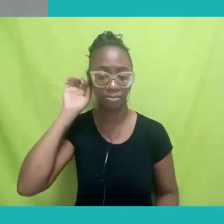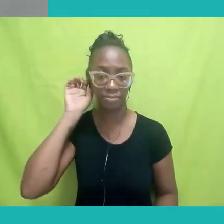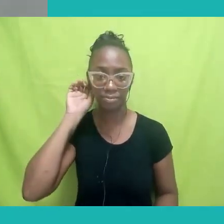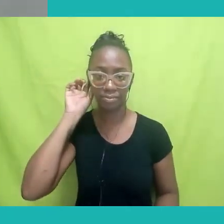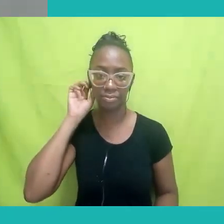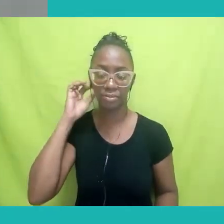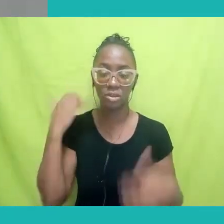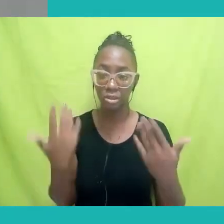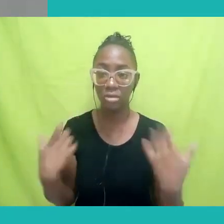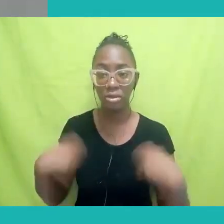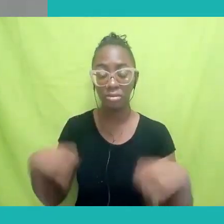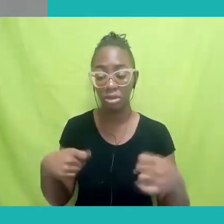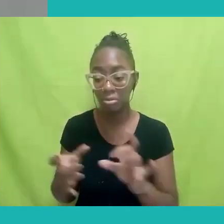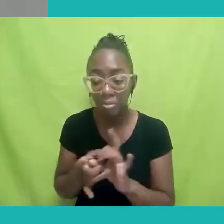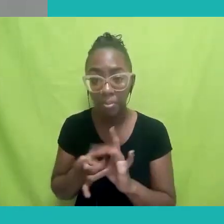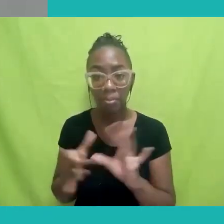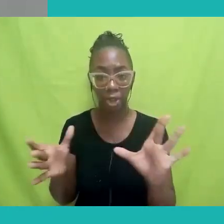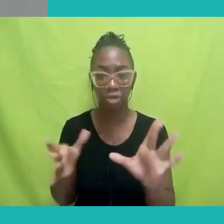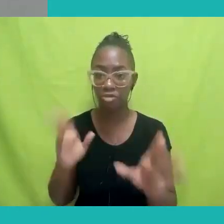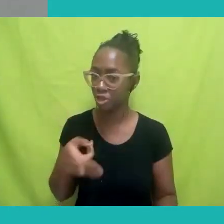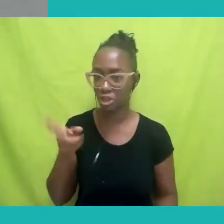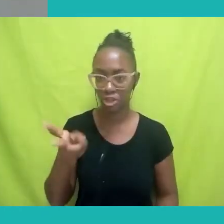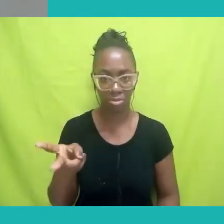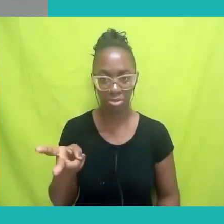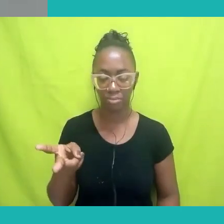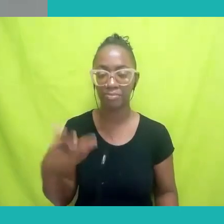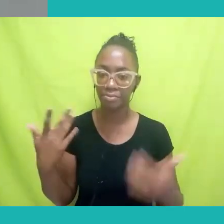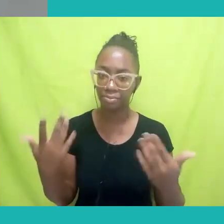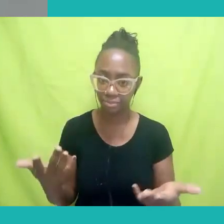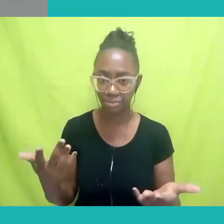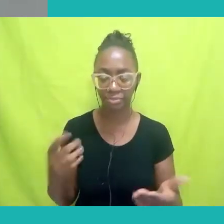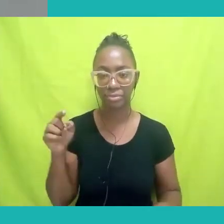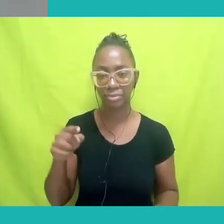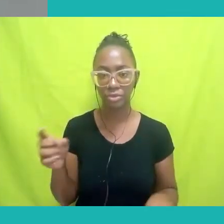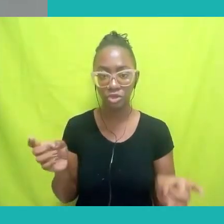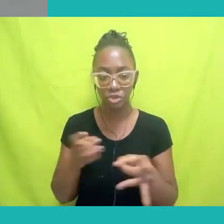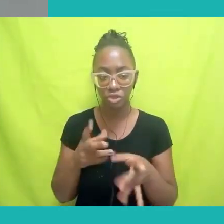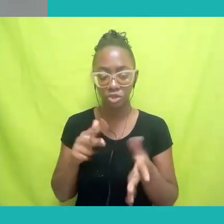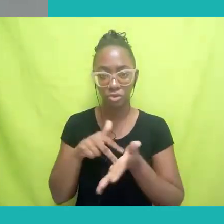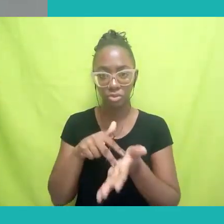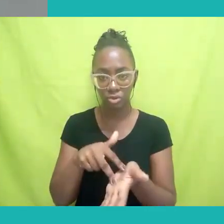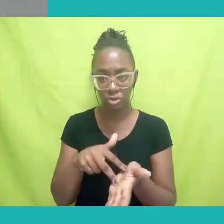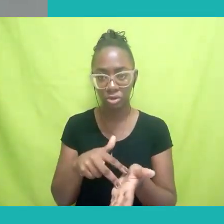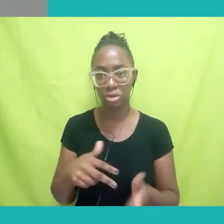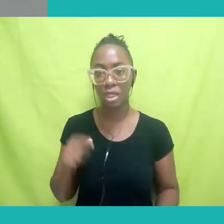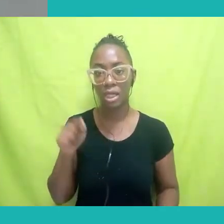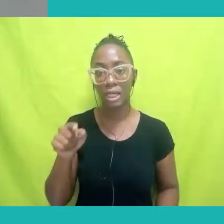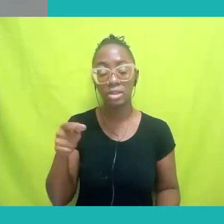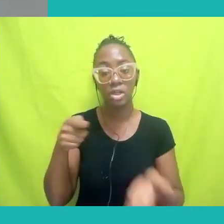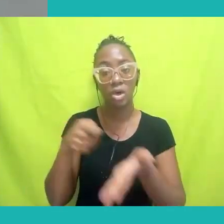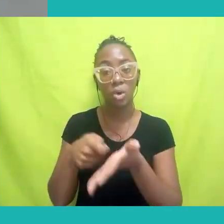que estar disponível o tempo todo. Então, esse regime de prontidão exige